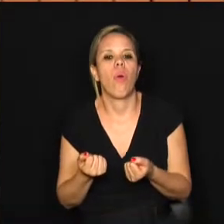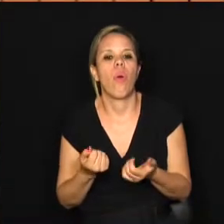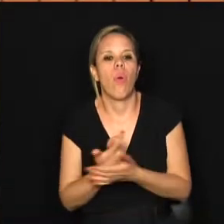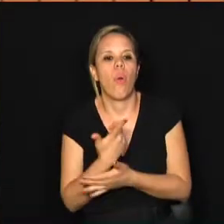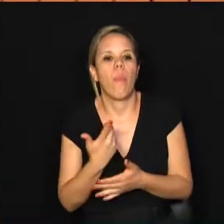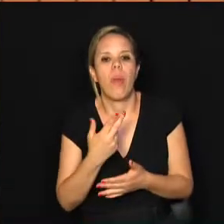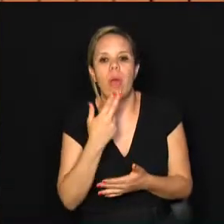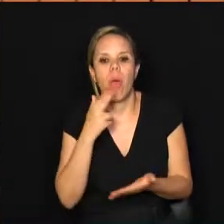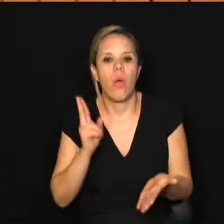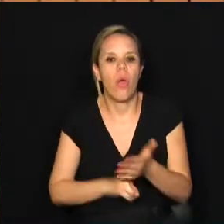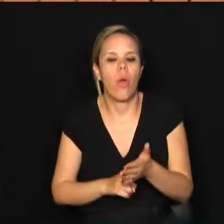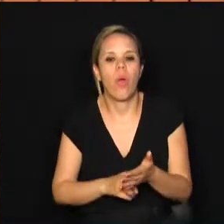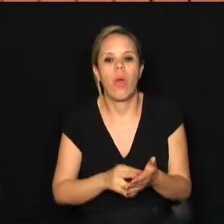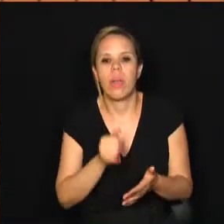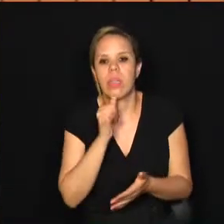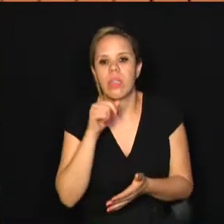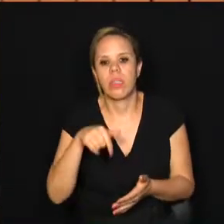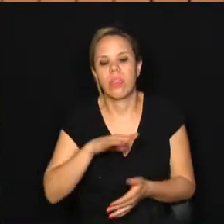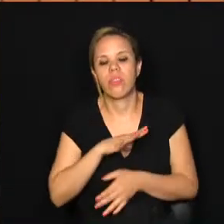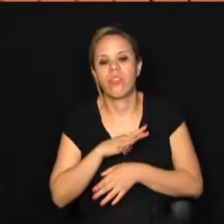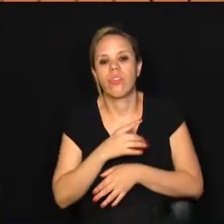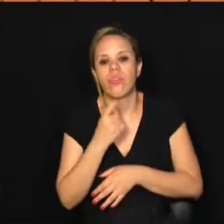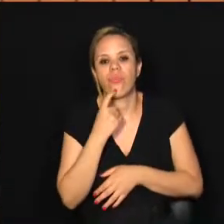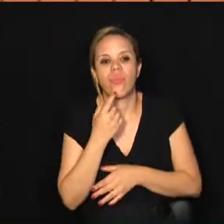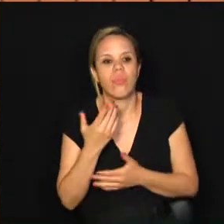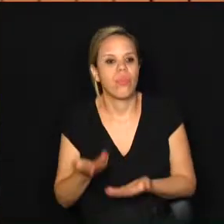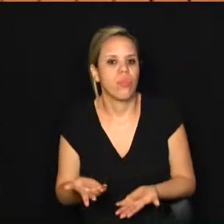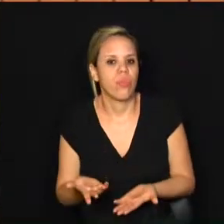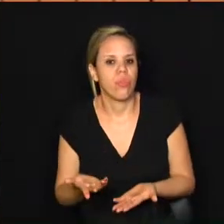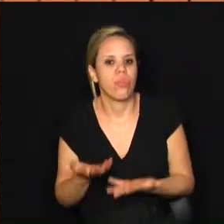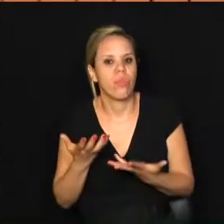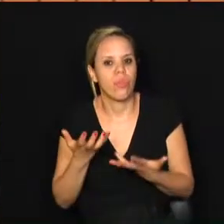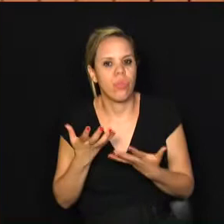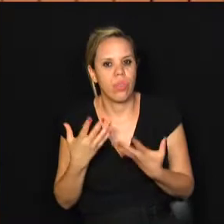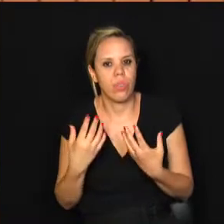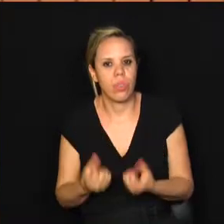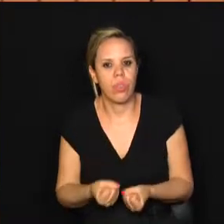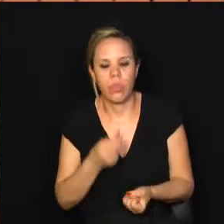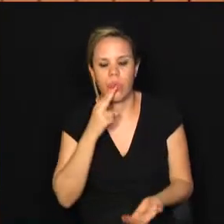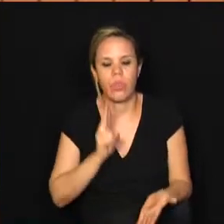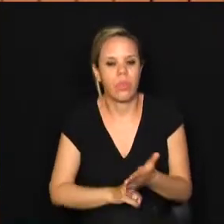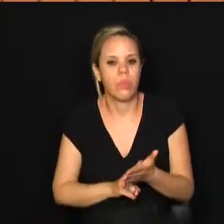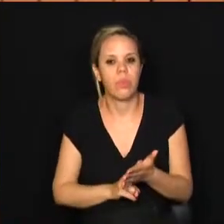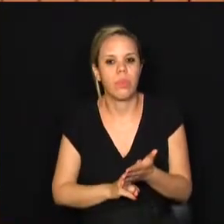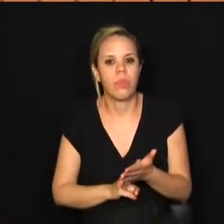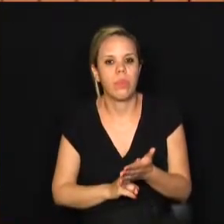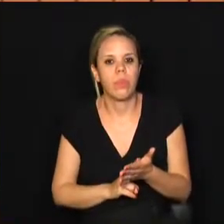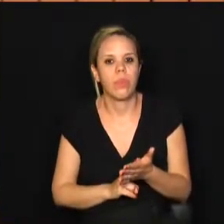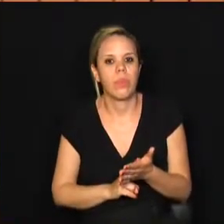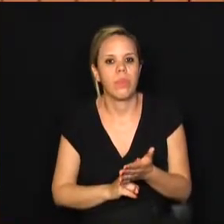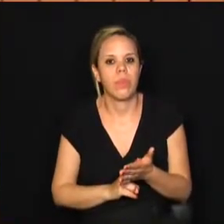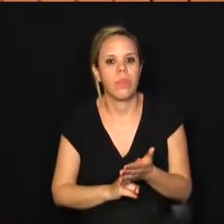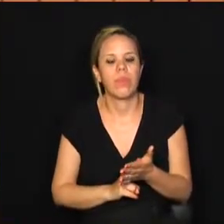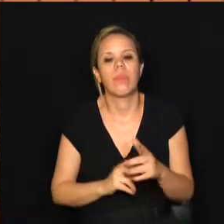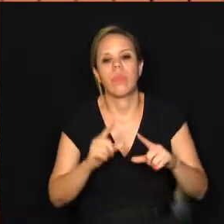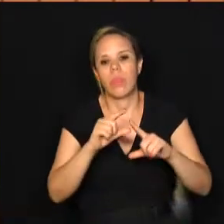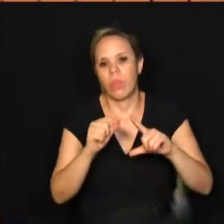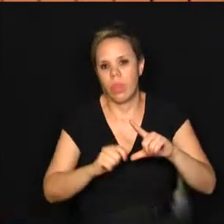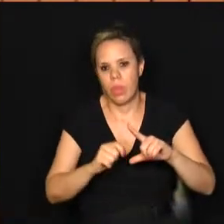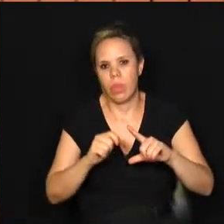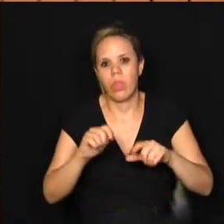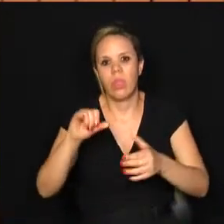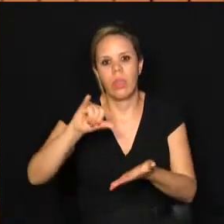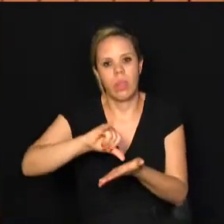Correio, dá um exemplo aqui da nossa cidade de Campinas. Eles querem assumir o Correio, mas da Anhanguera para o